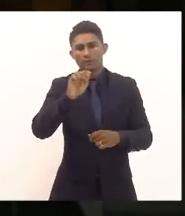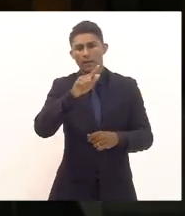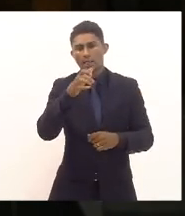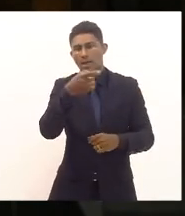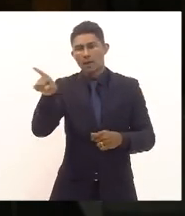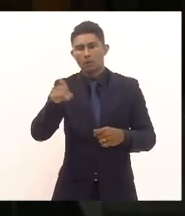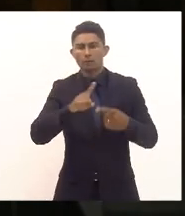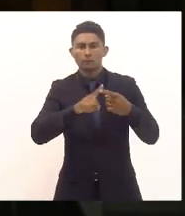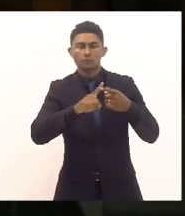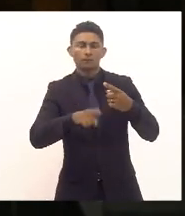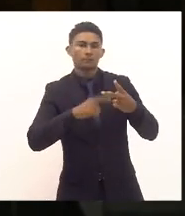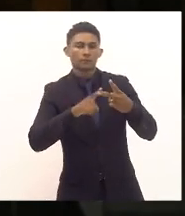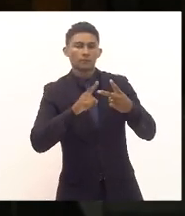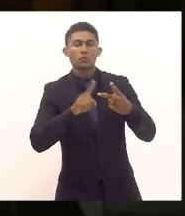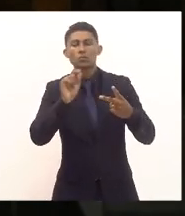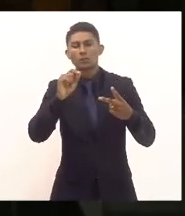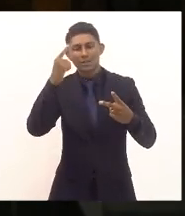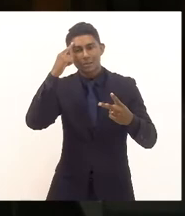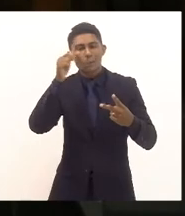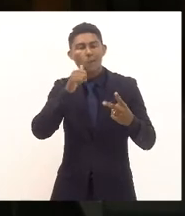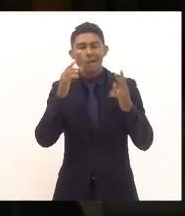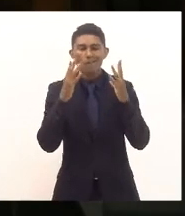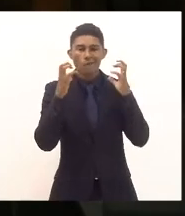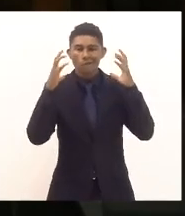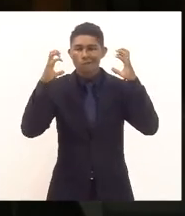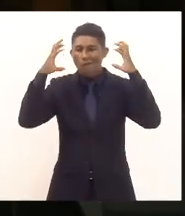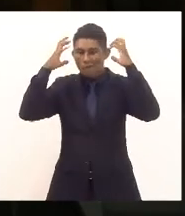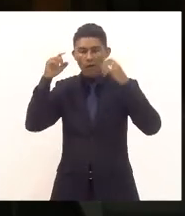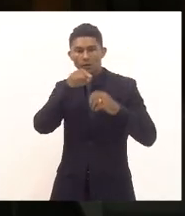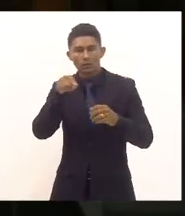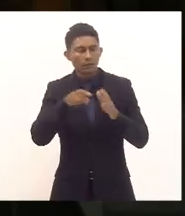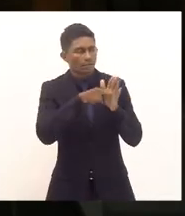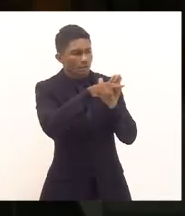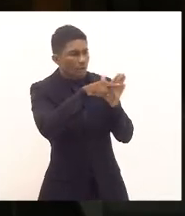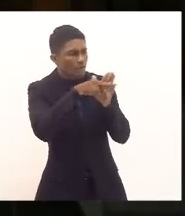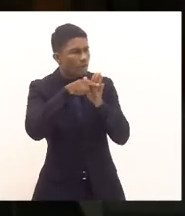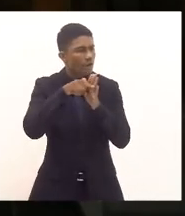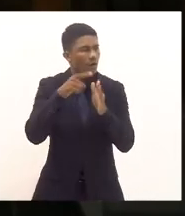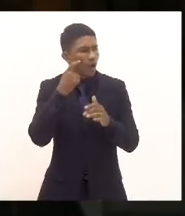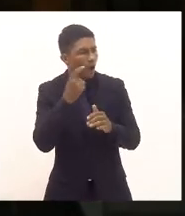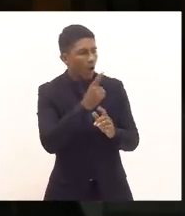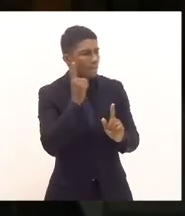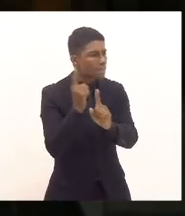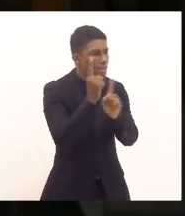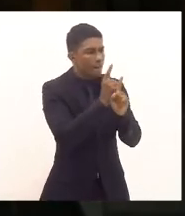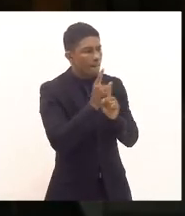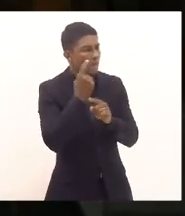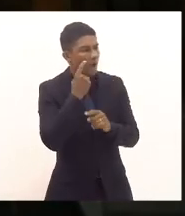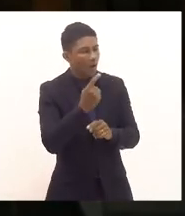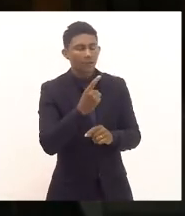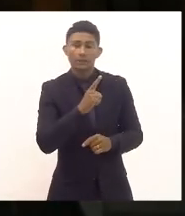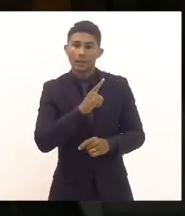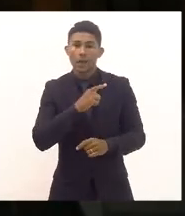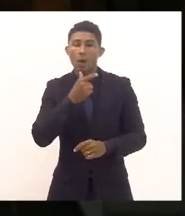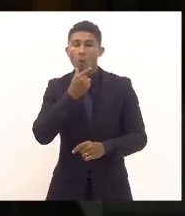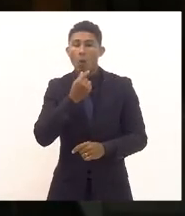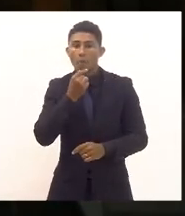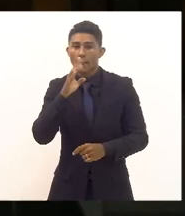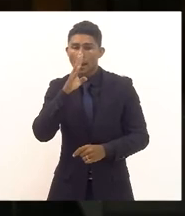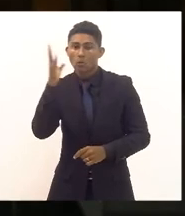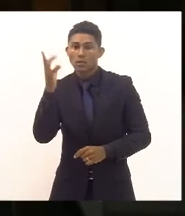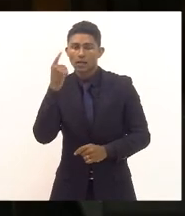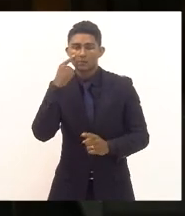na investigação do assassinato de Marielle Franco através de Ronnie Lessa um dos acusados de seu